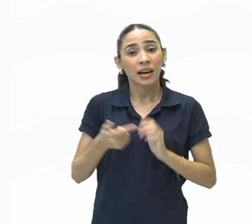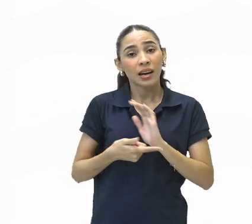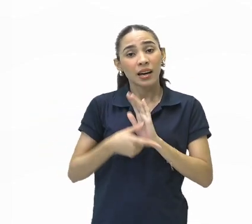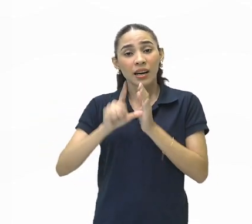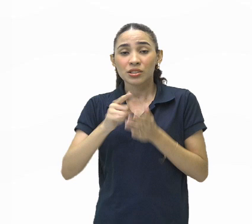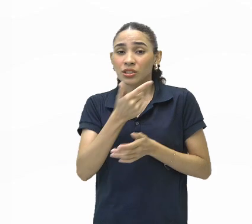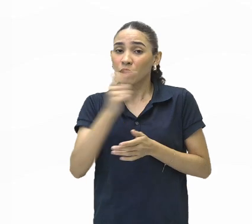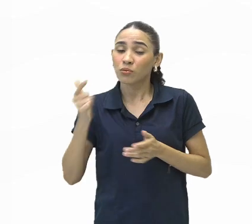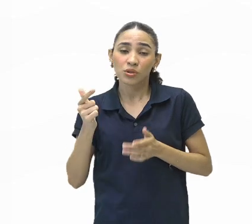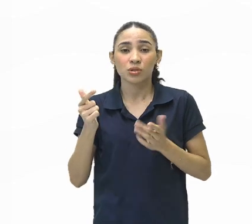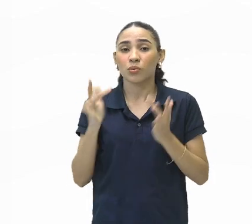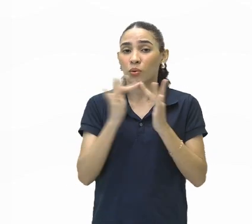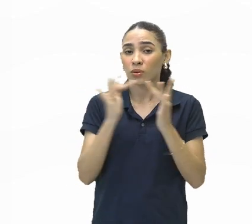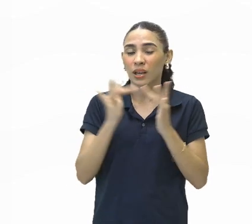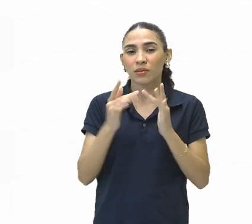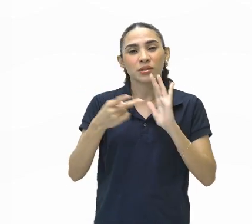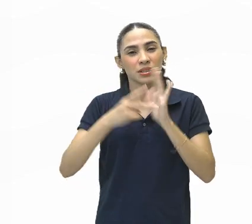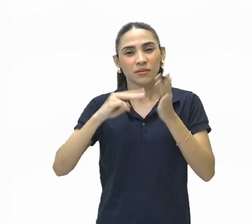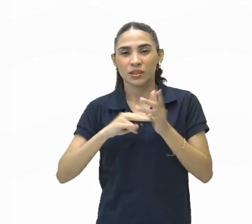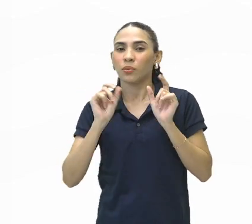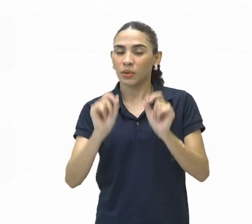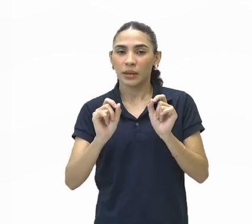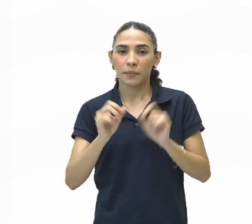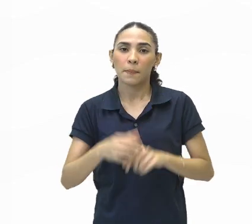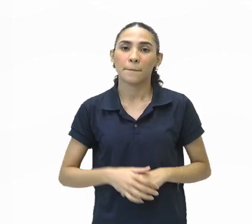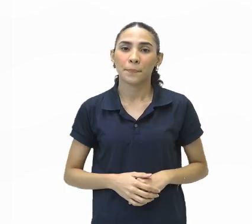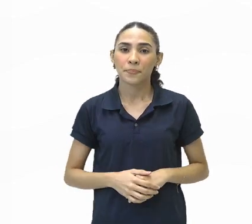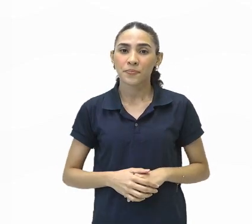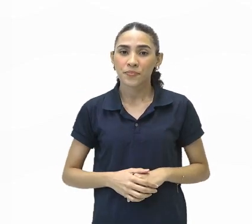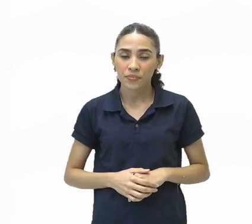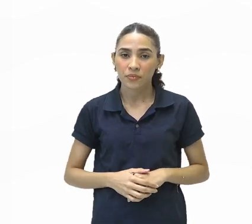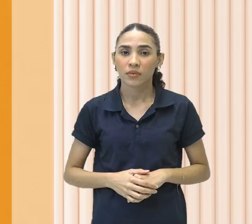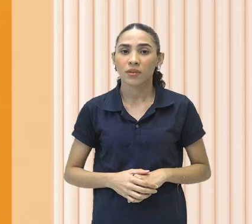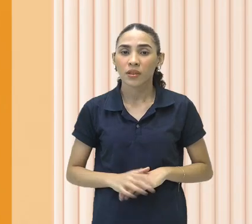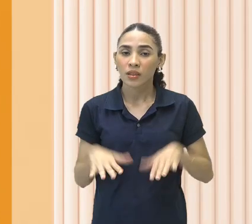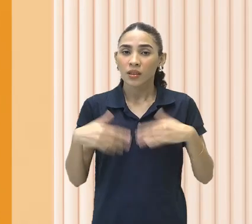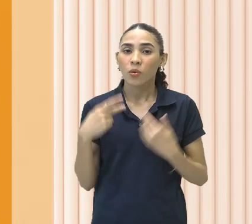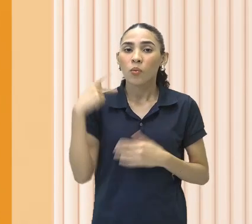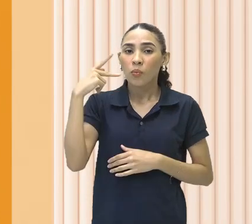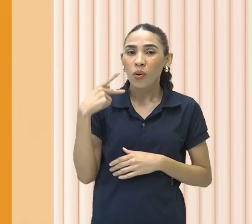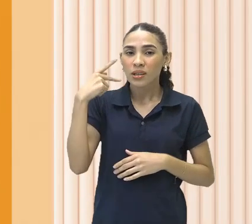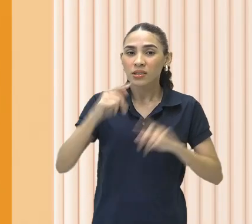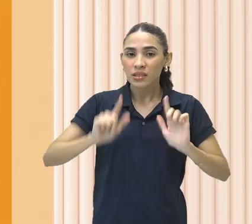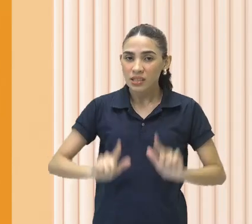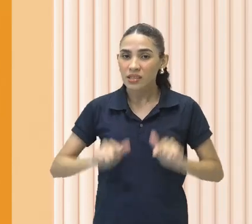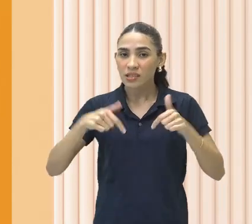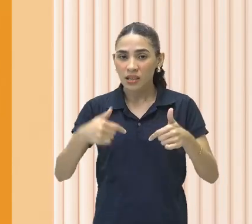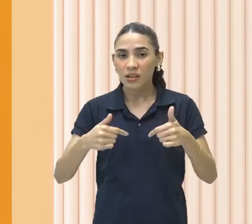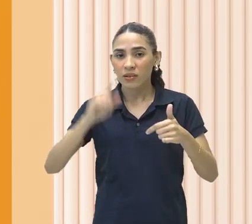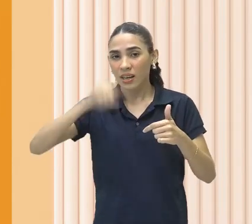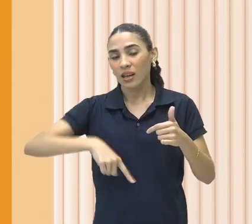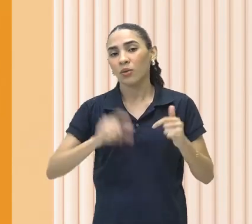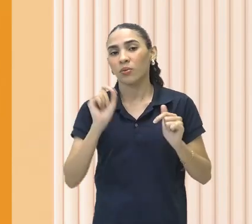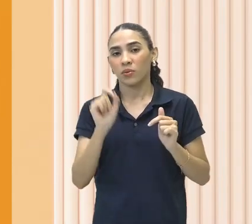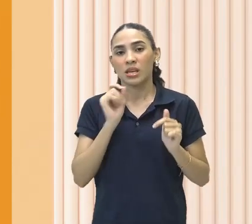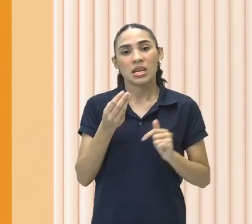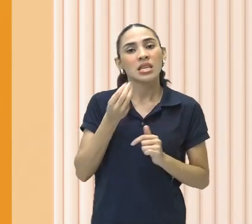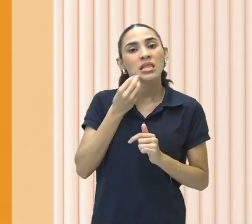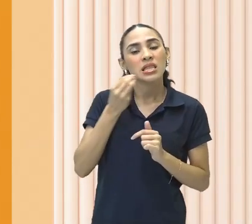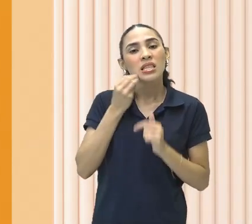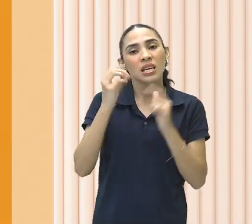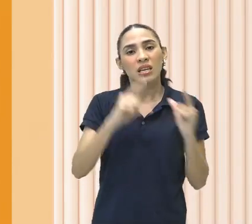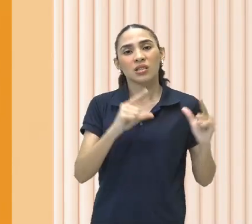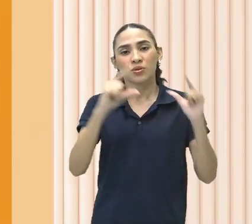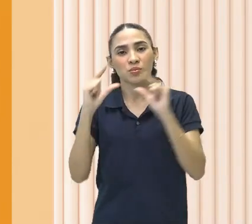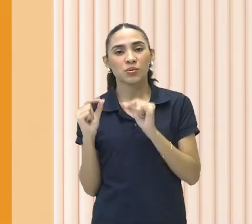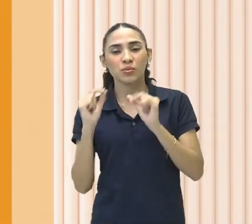inacessíveis. O que isso quer dizer, né? Quer dizer o seguinte, que essa política de ação afirmativa é para tentar